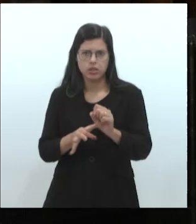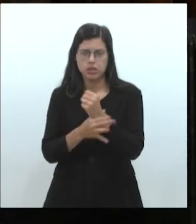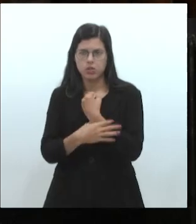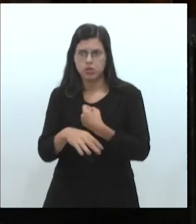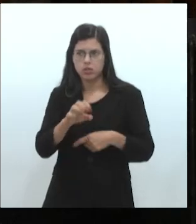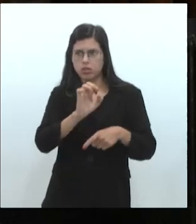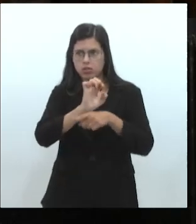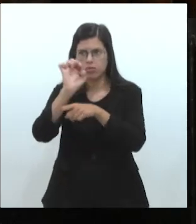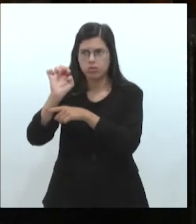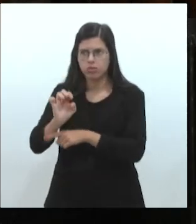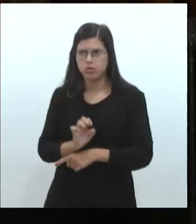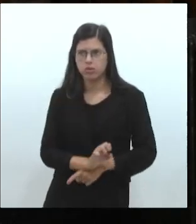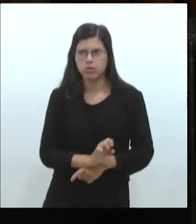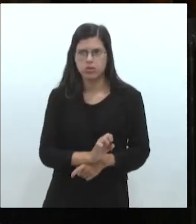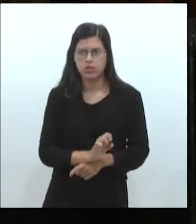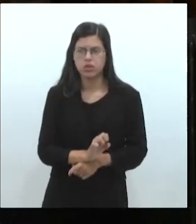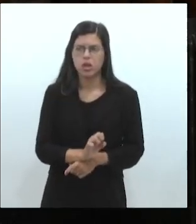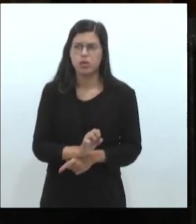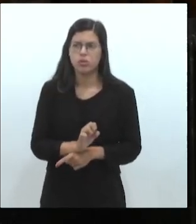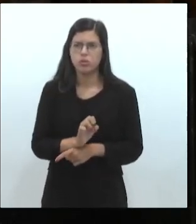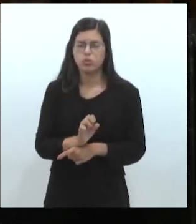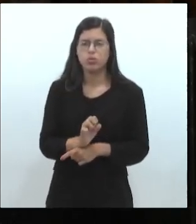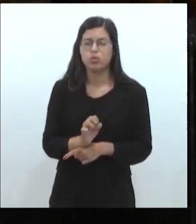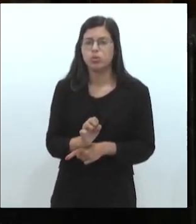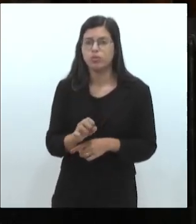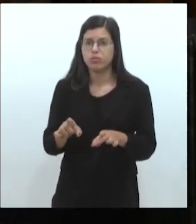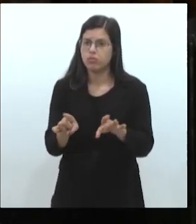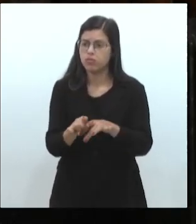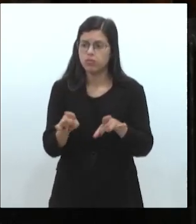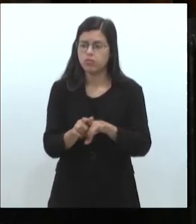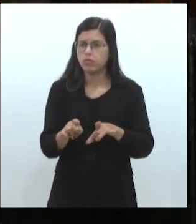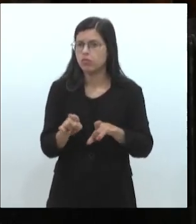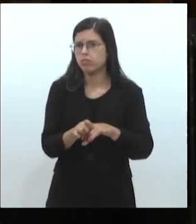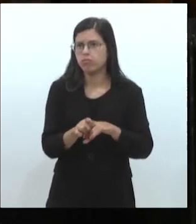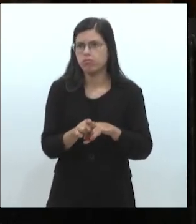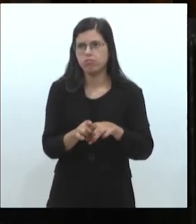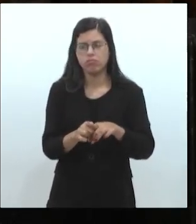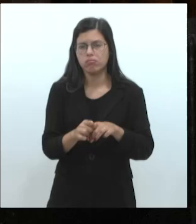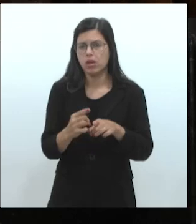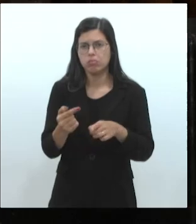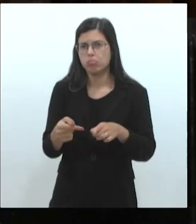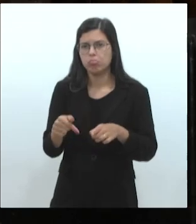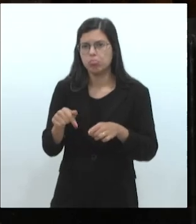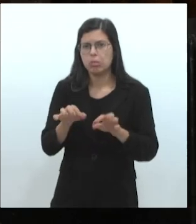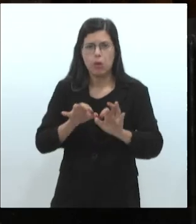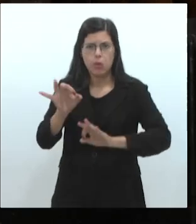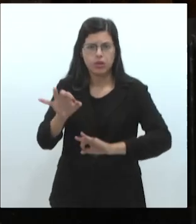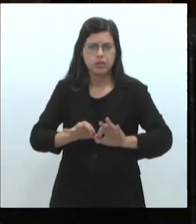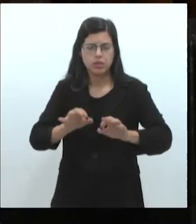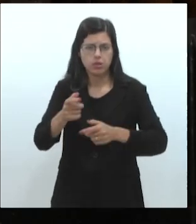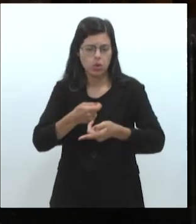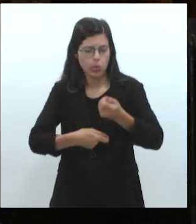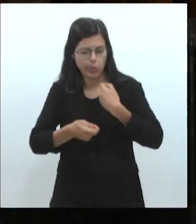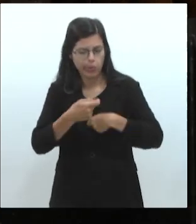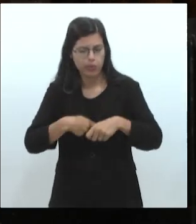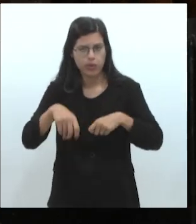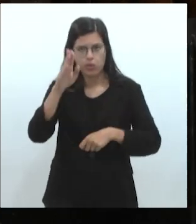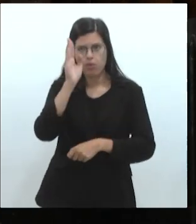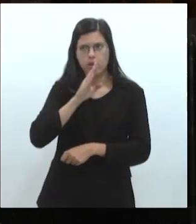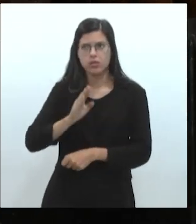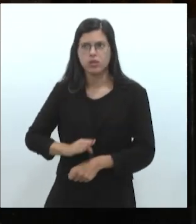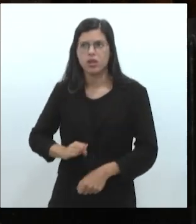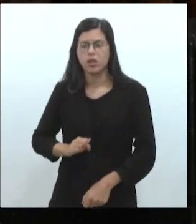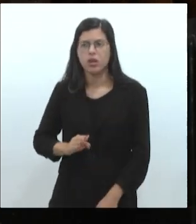Não está, de nenhuma forma também, cuidando da economia brasileira. Ora, Tesouro